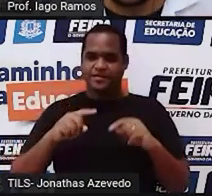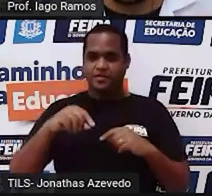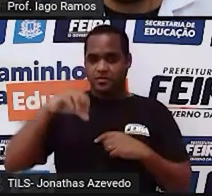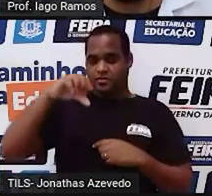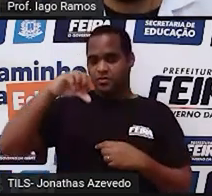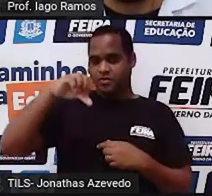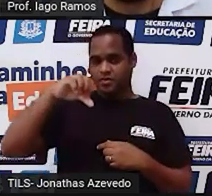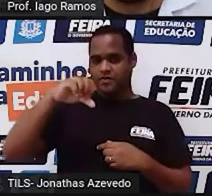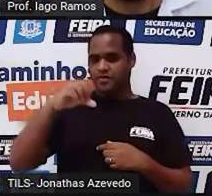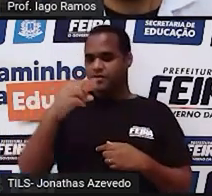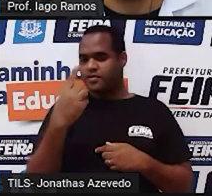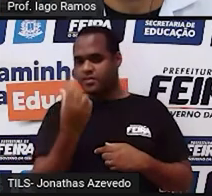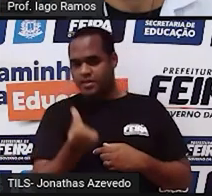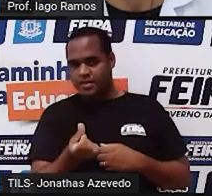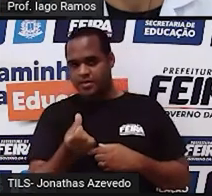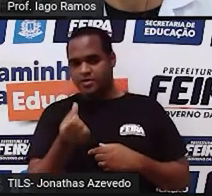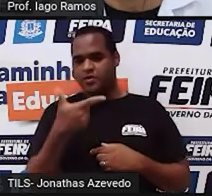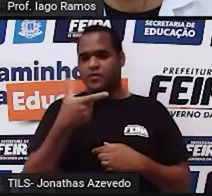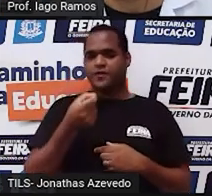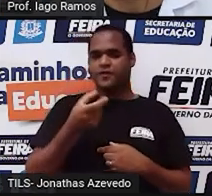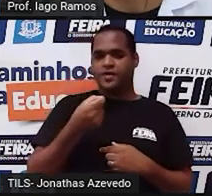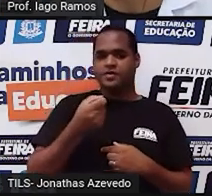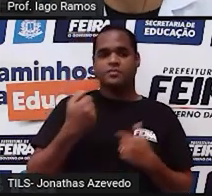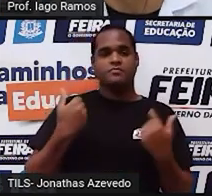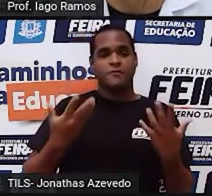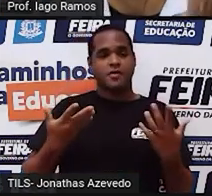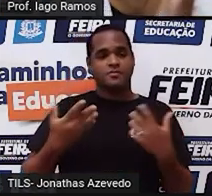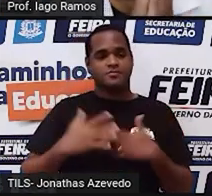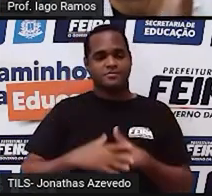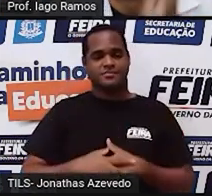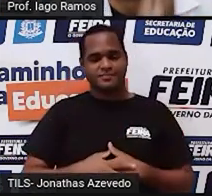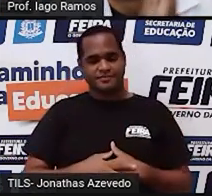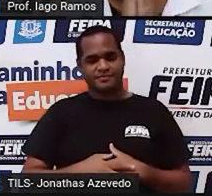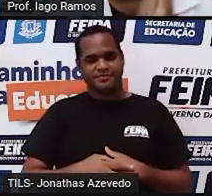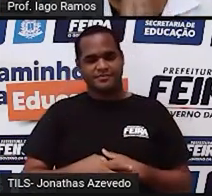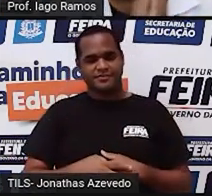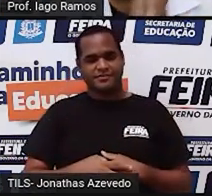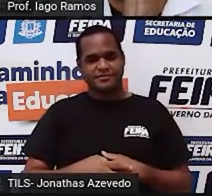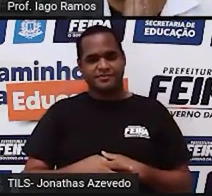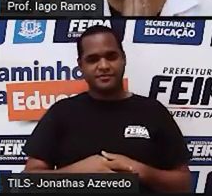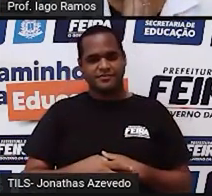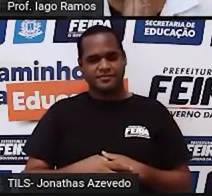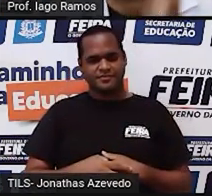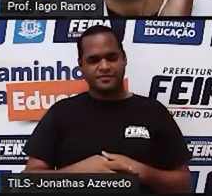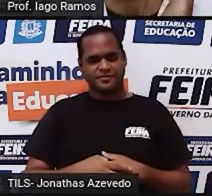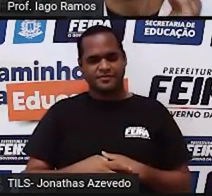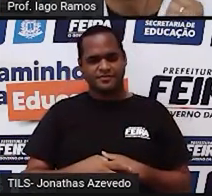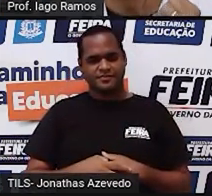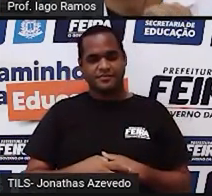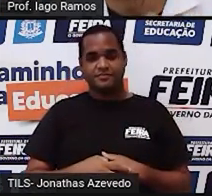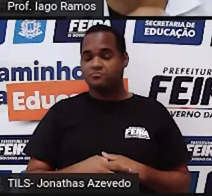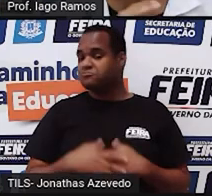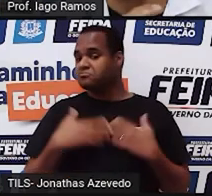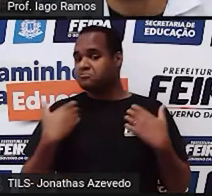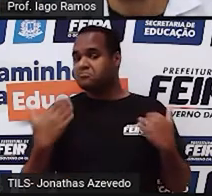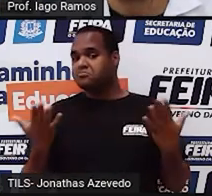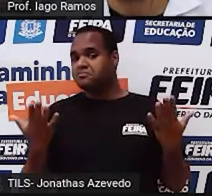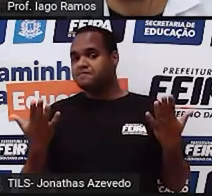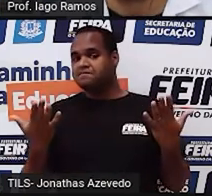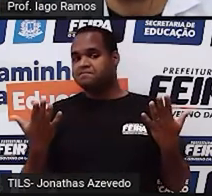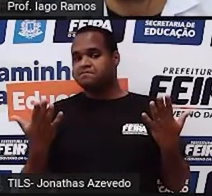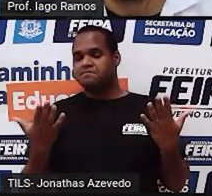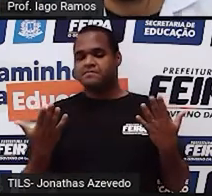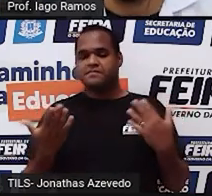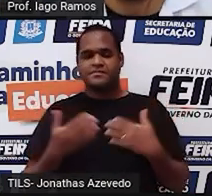nove é o 16 para 11 Oi e aí